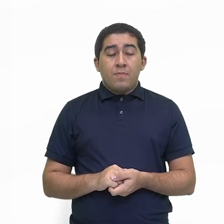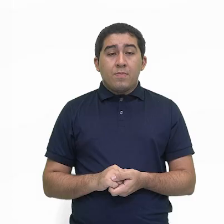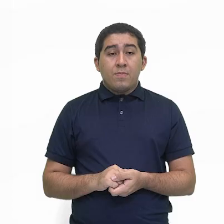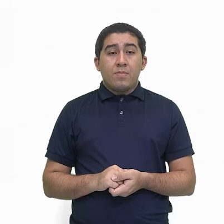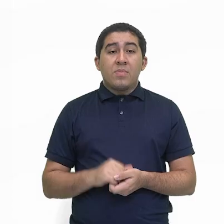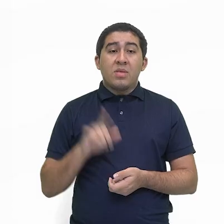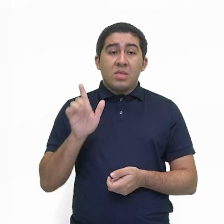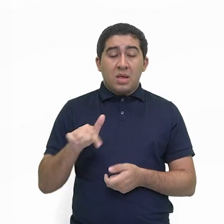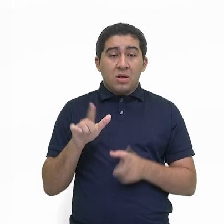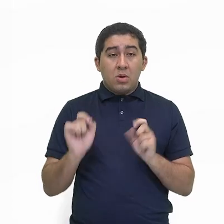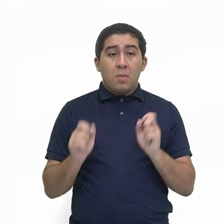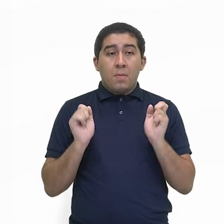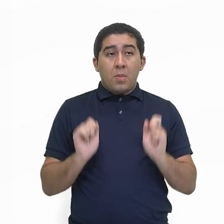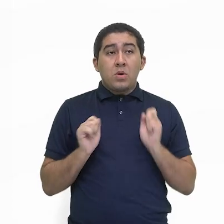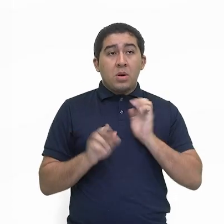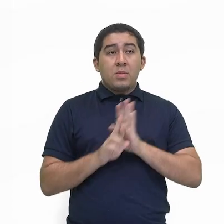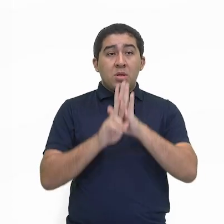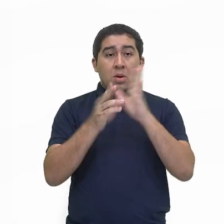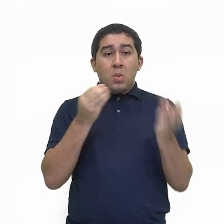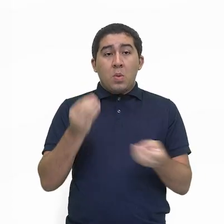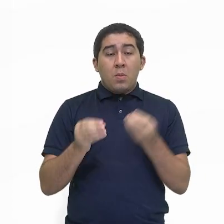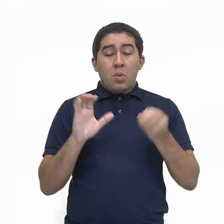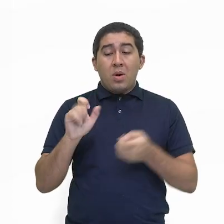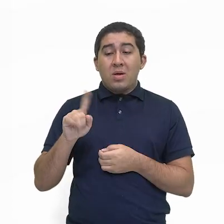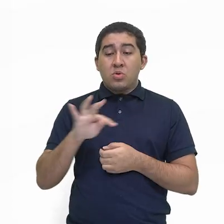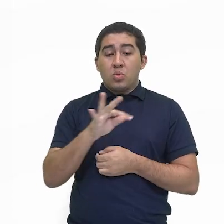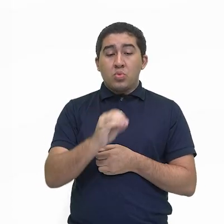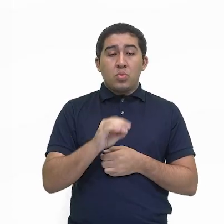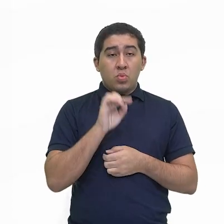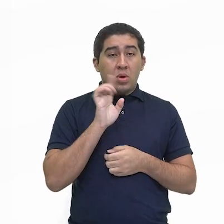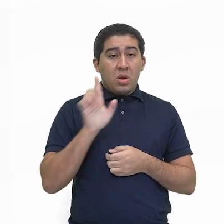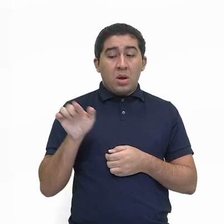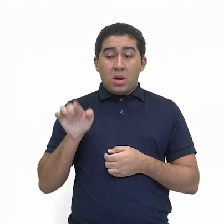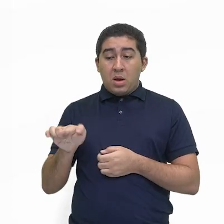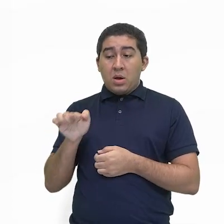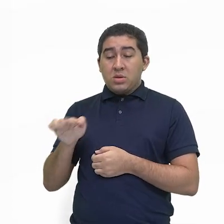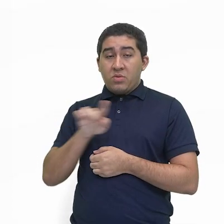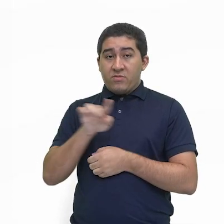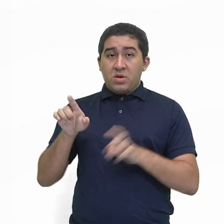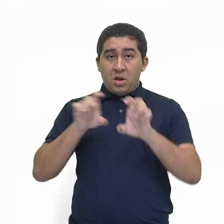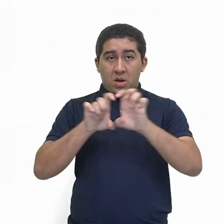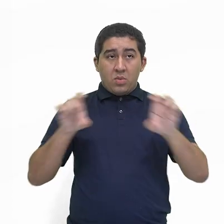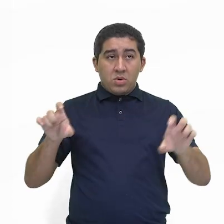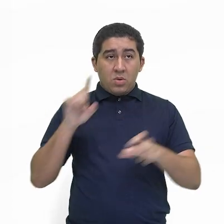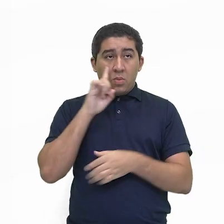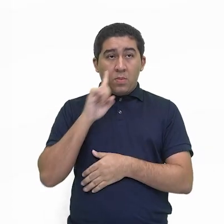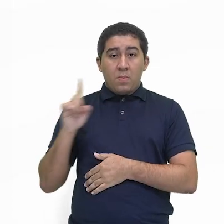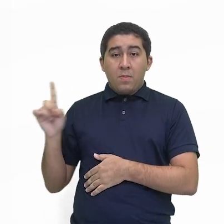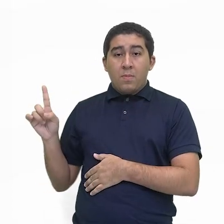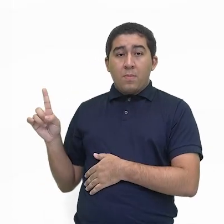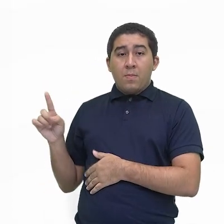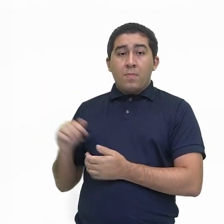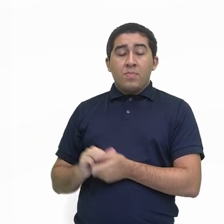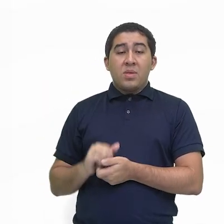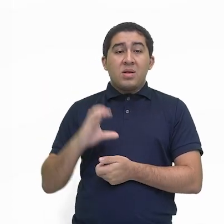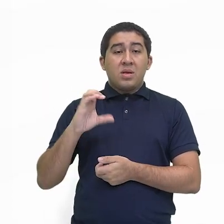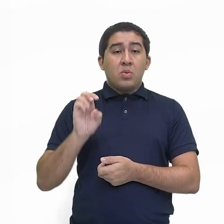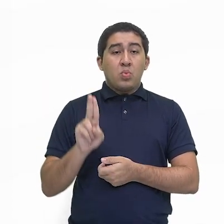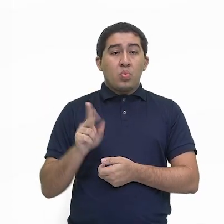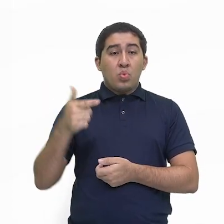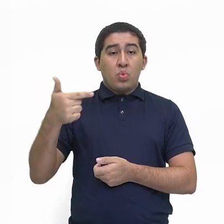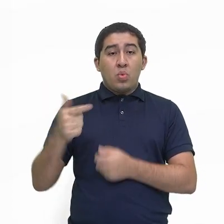a representação do cátodo, né, é essa equação que você vê aí, né, o cobre 2 ganha